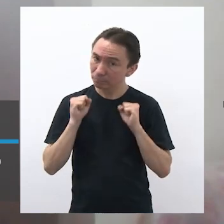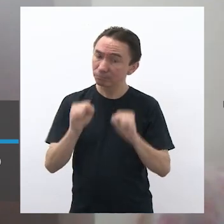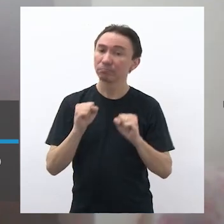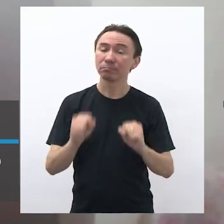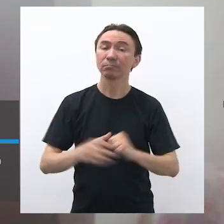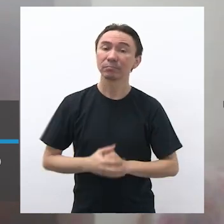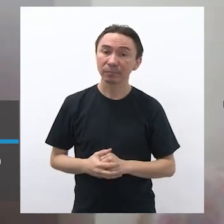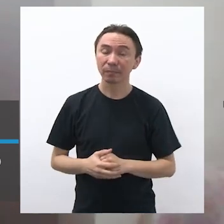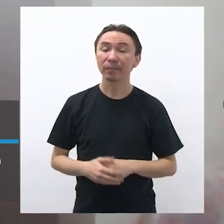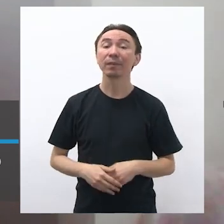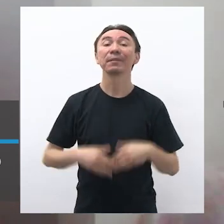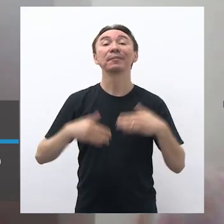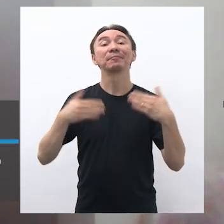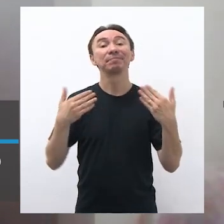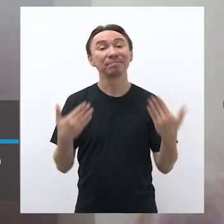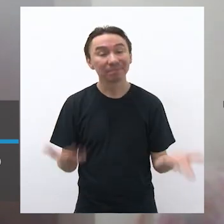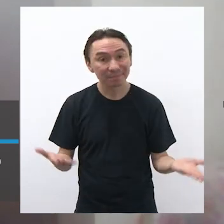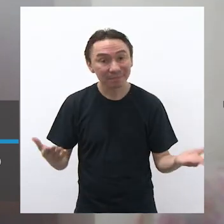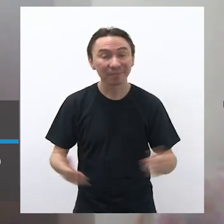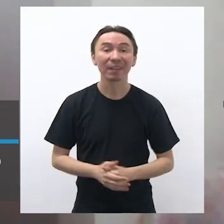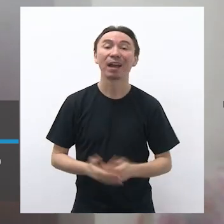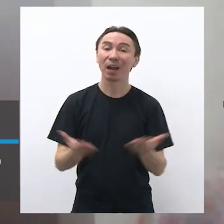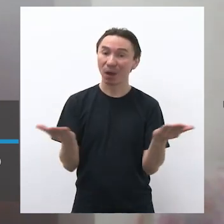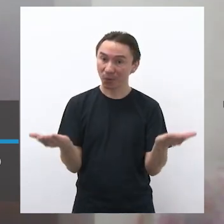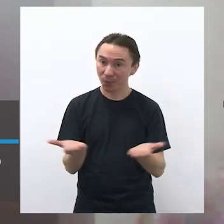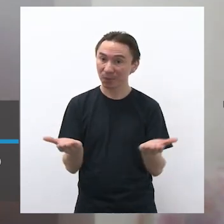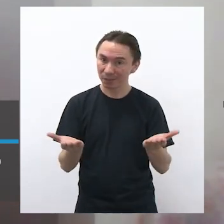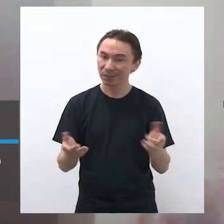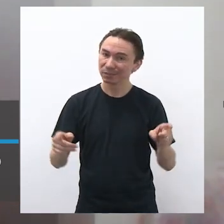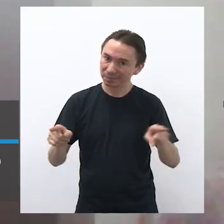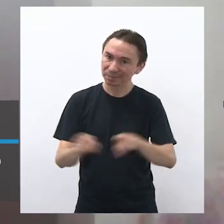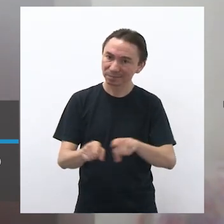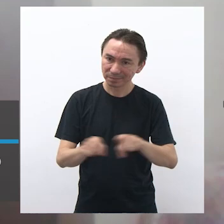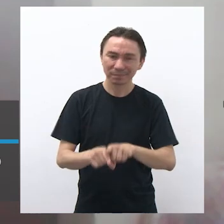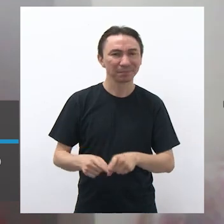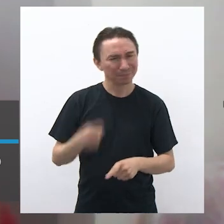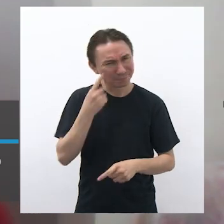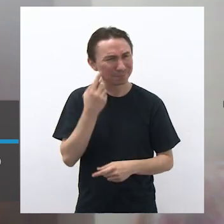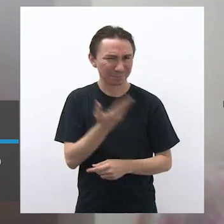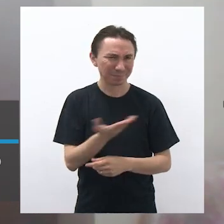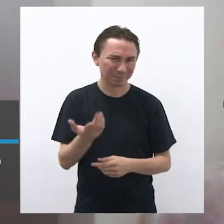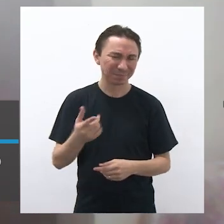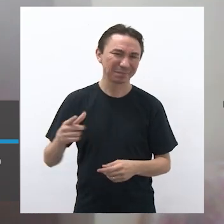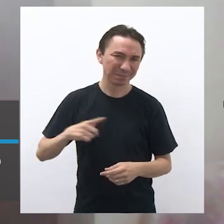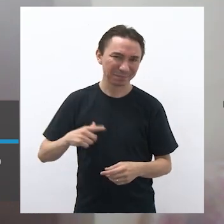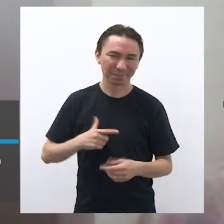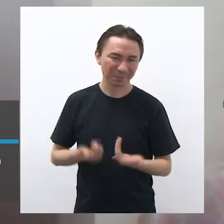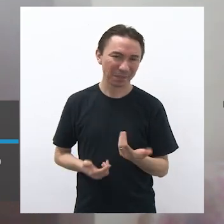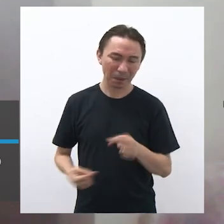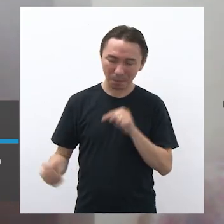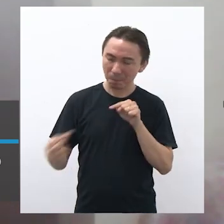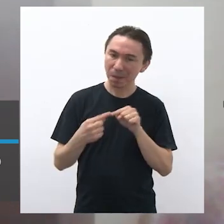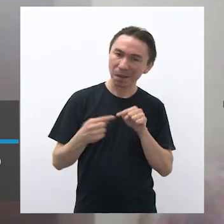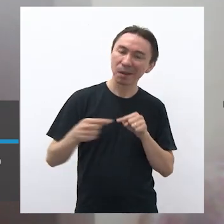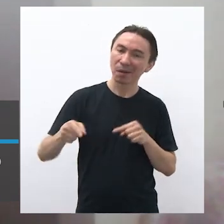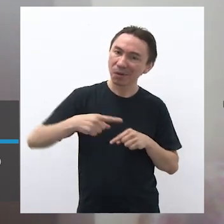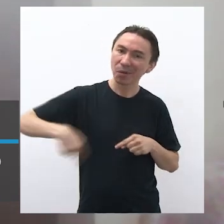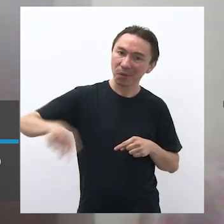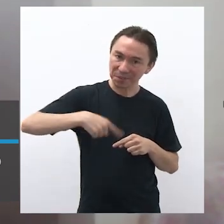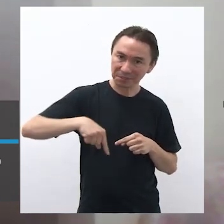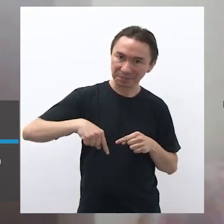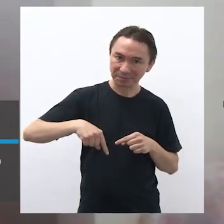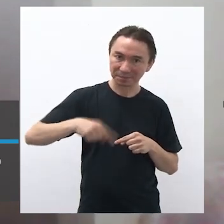aí, agora sim, uma provocação relacionada, inclusive, com a nossa acolhida. É a nossa